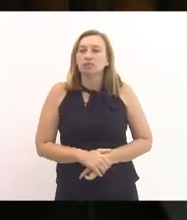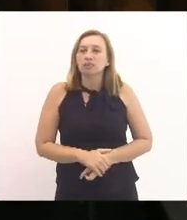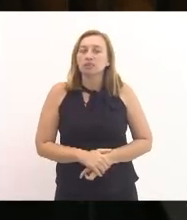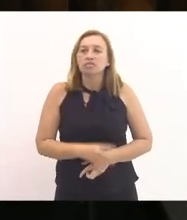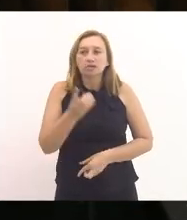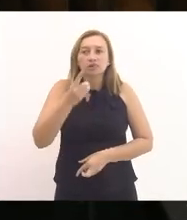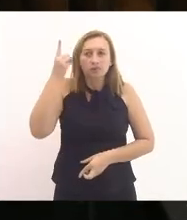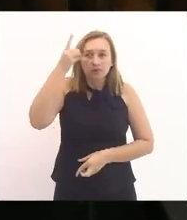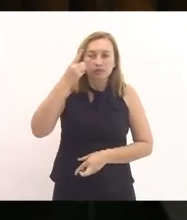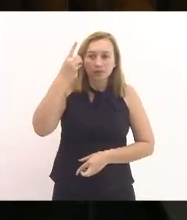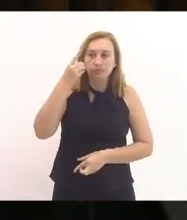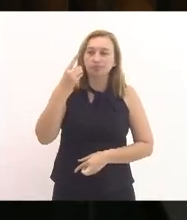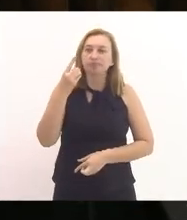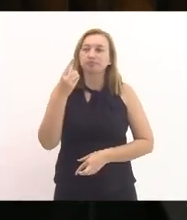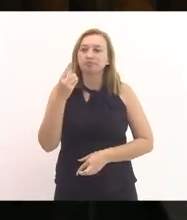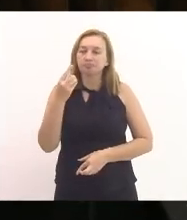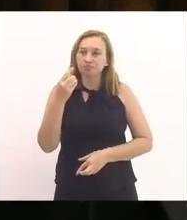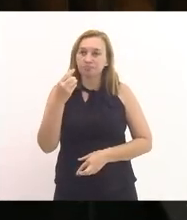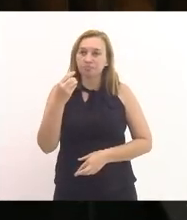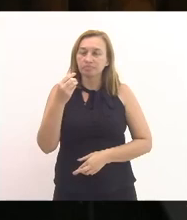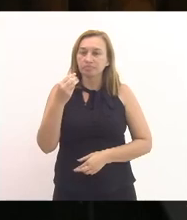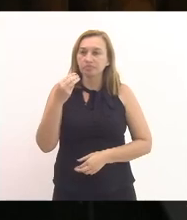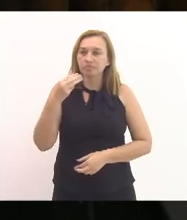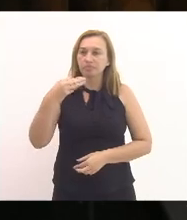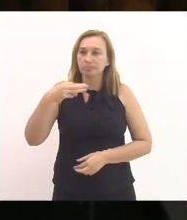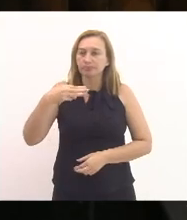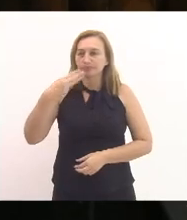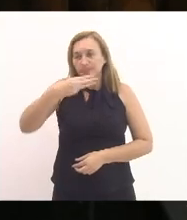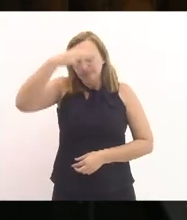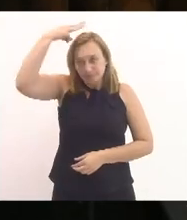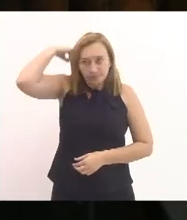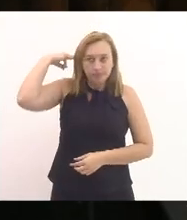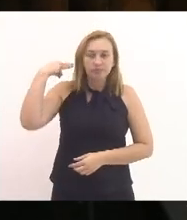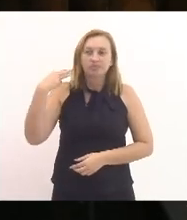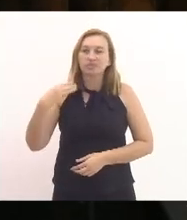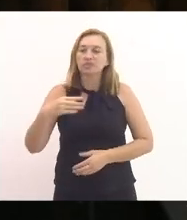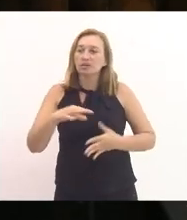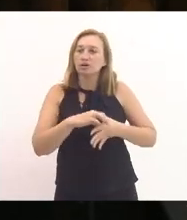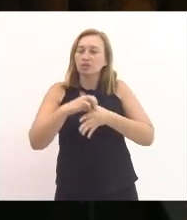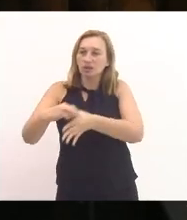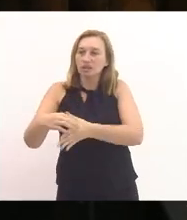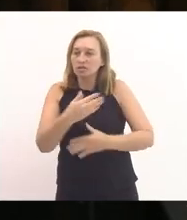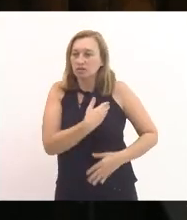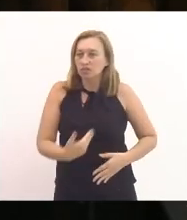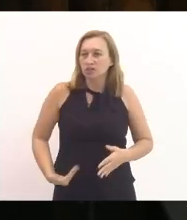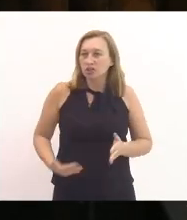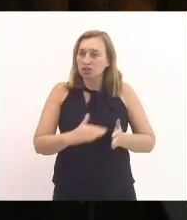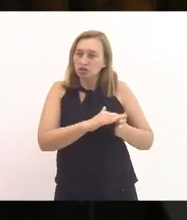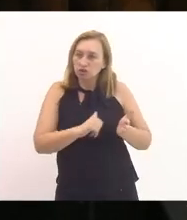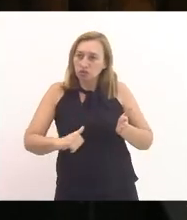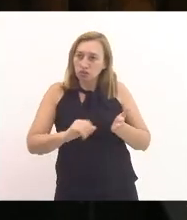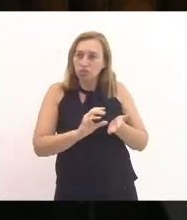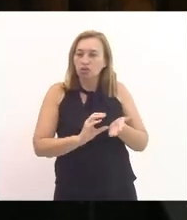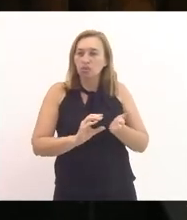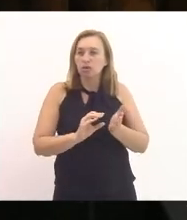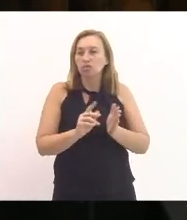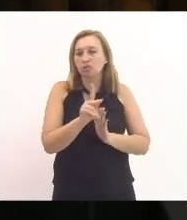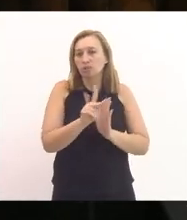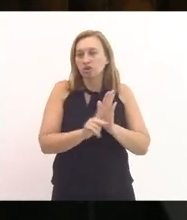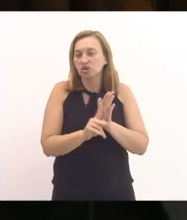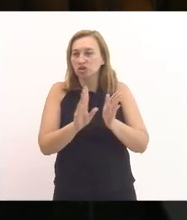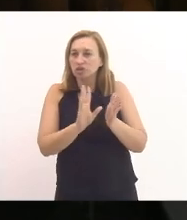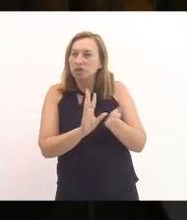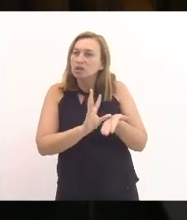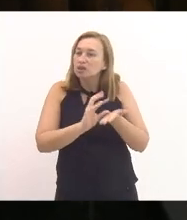Deputado Márcio Pacheco Leandro Viana pediu uma parte e retirou para o projeto de pauta e ou então